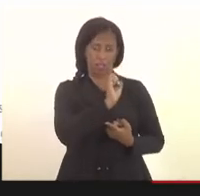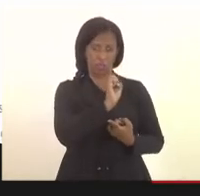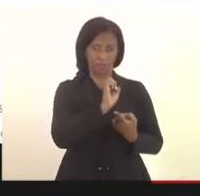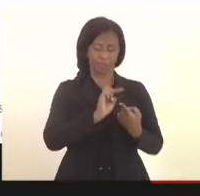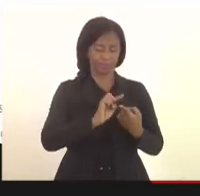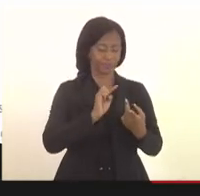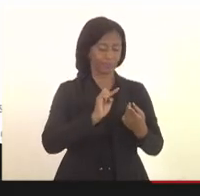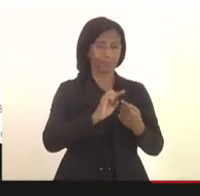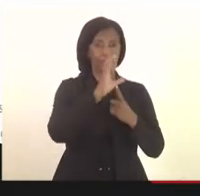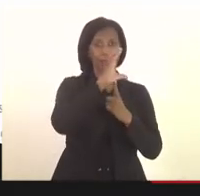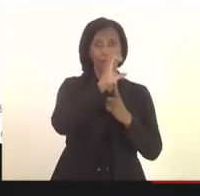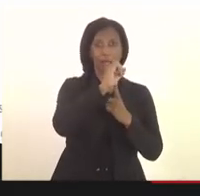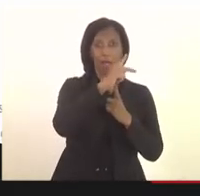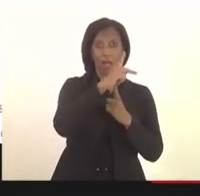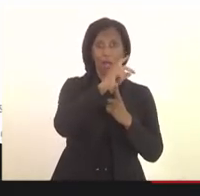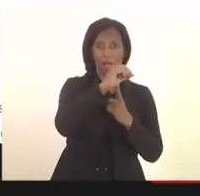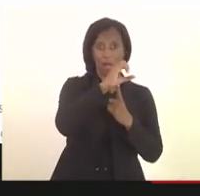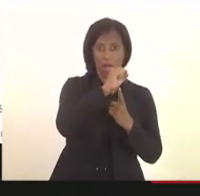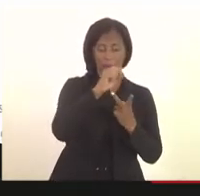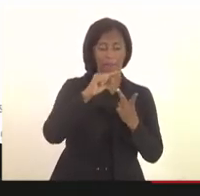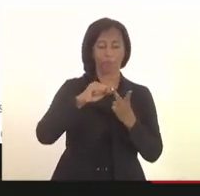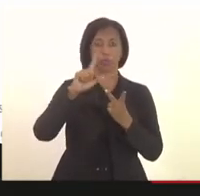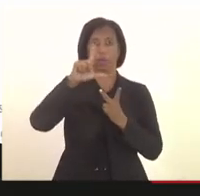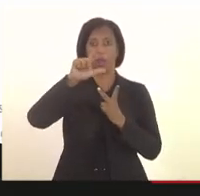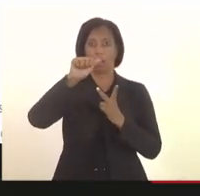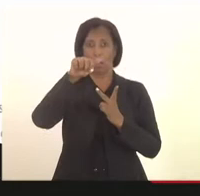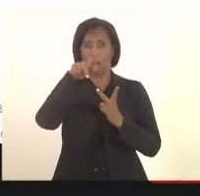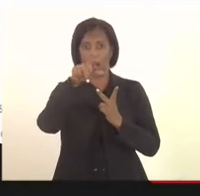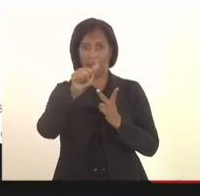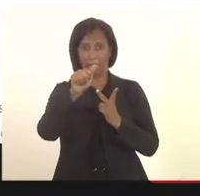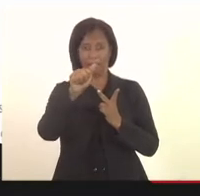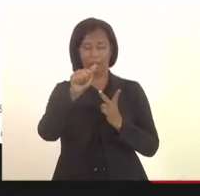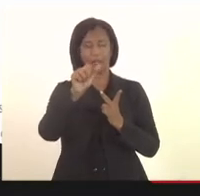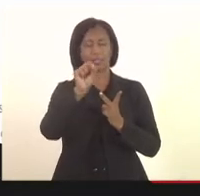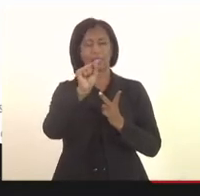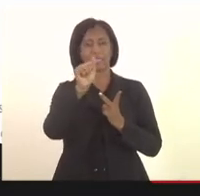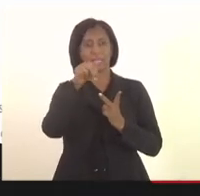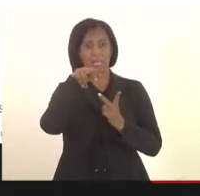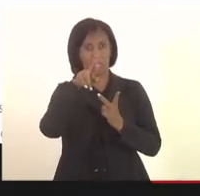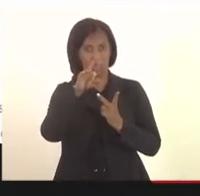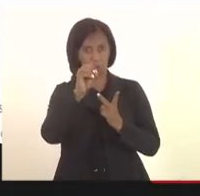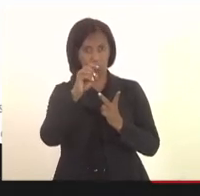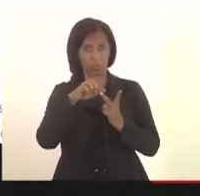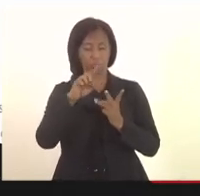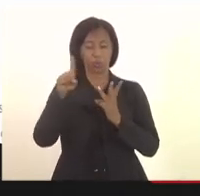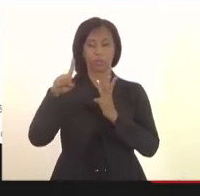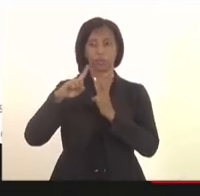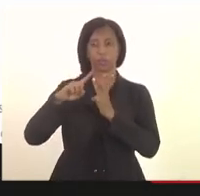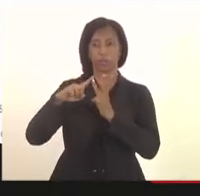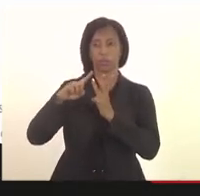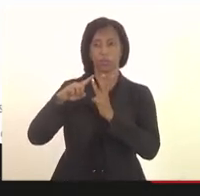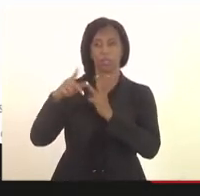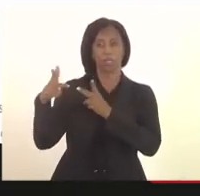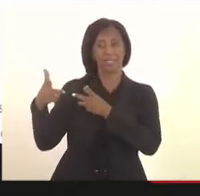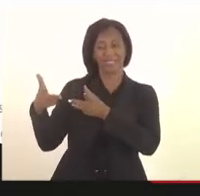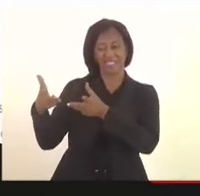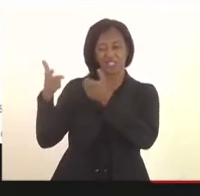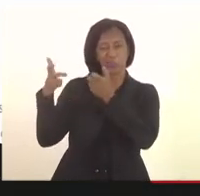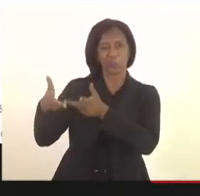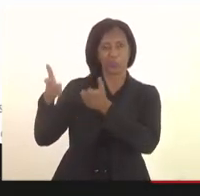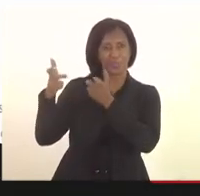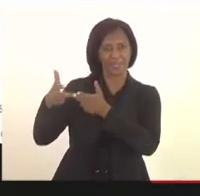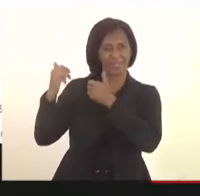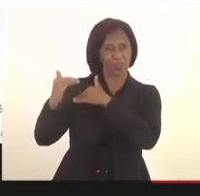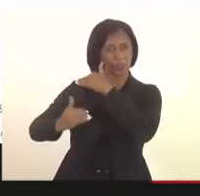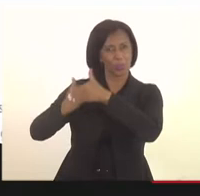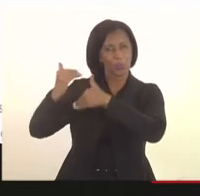Campos, Lapa e Sapinhoá, na Bacia de Santos, e três campos em exploração e